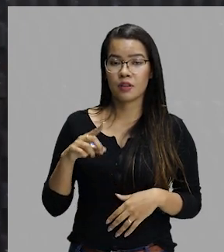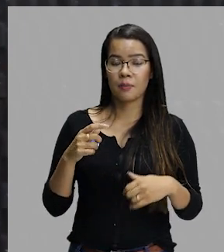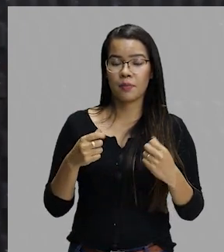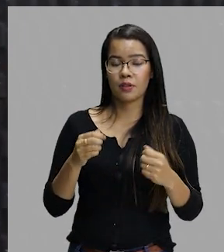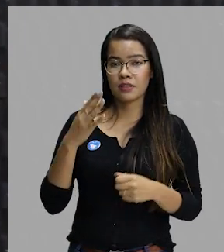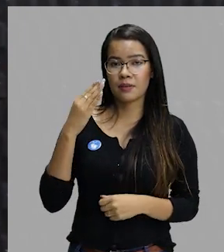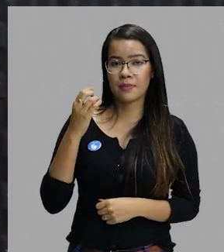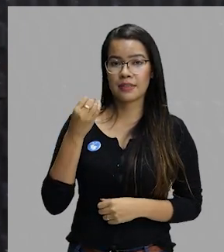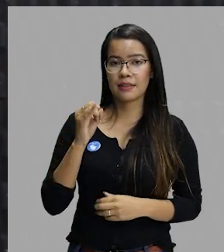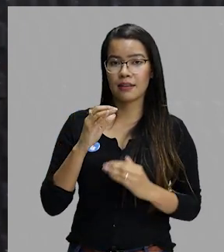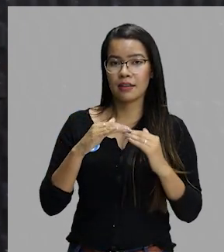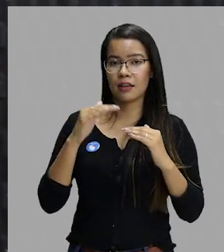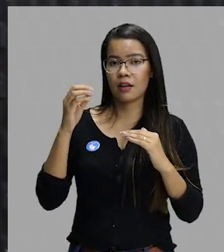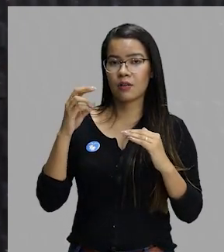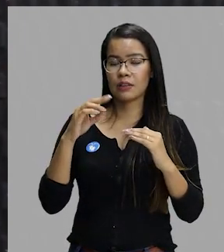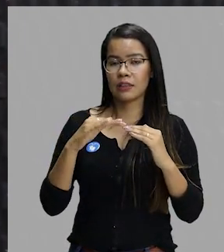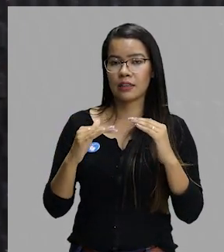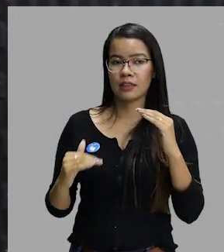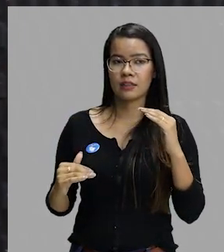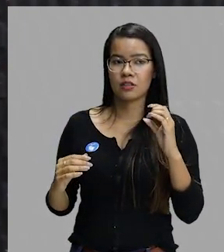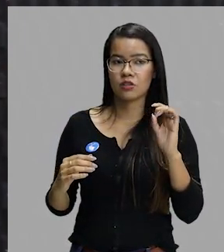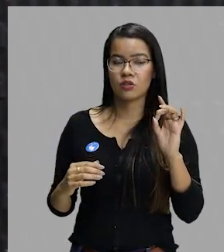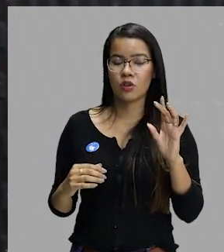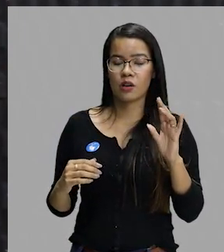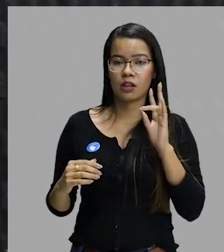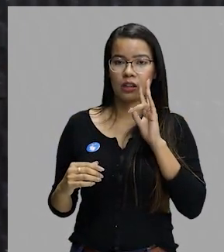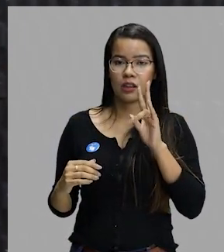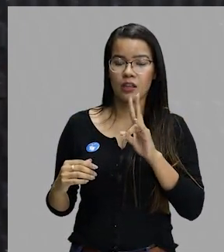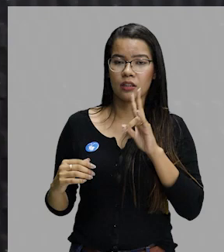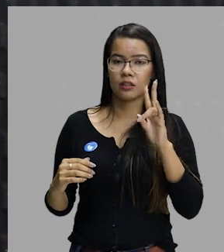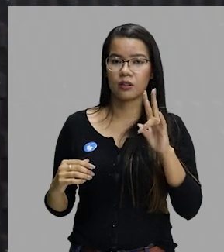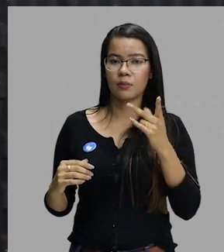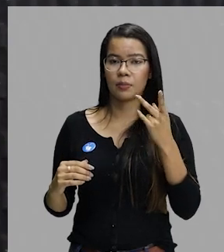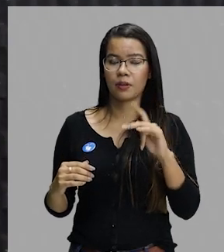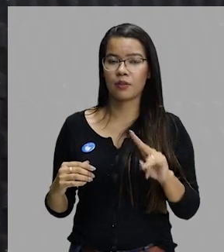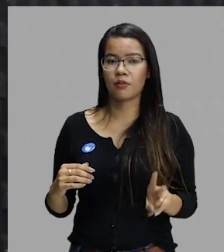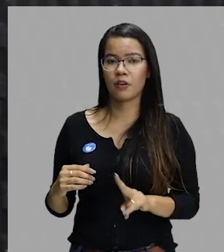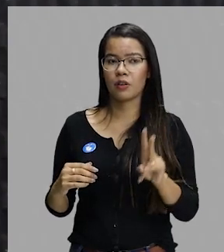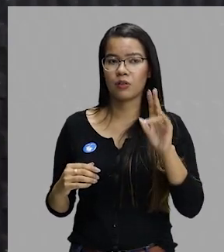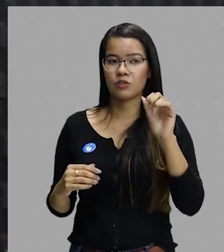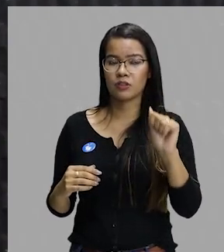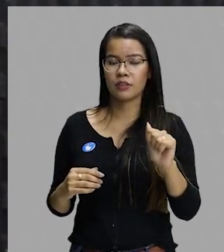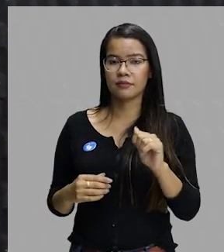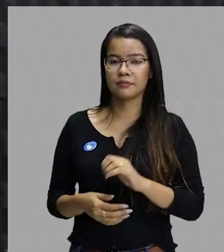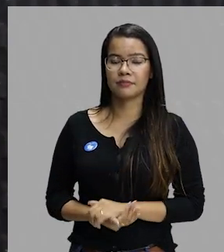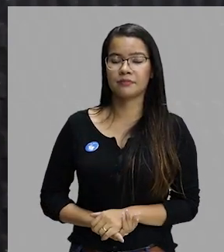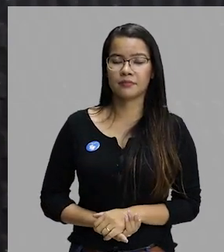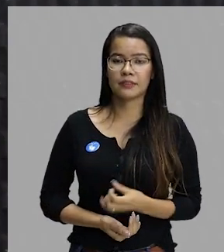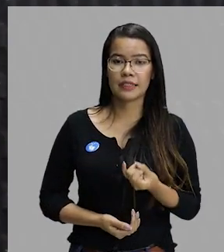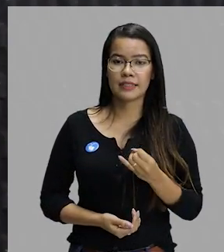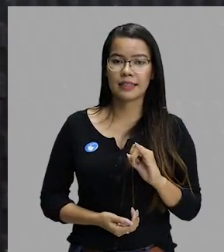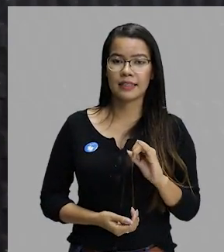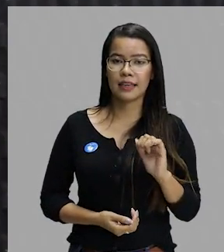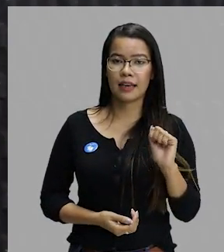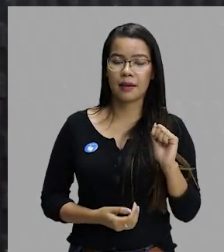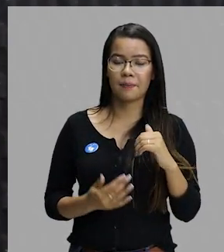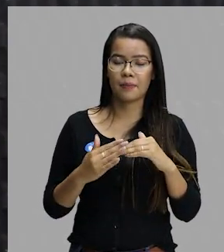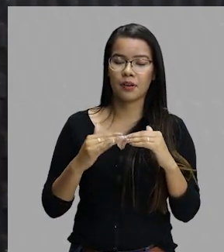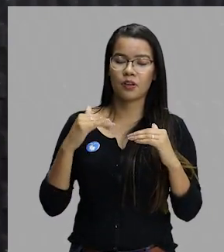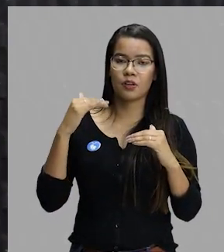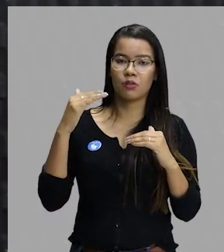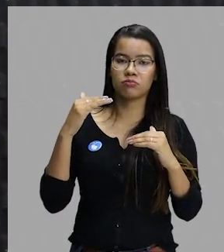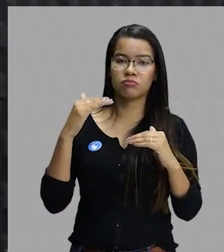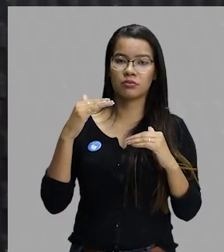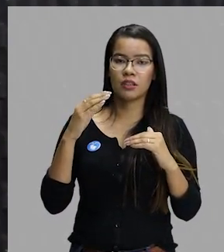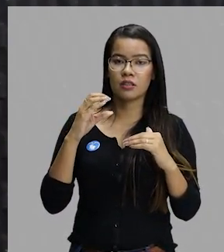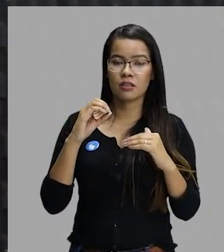se a função é crescente ou decrescente só olhando para o valor de a. Tá? Se o a for maior do que 0, a